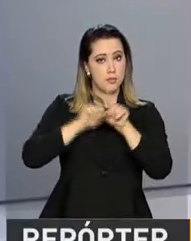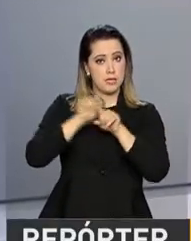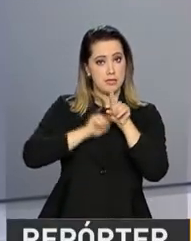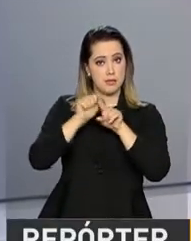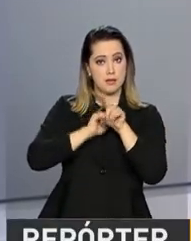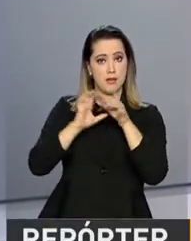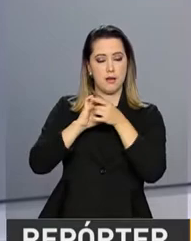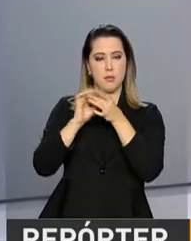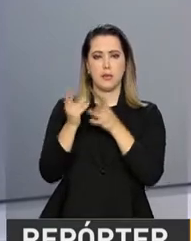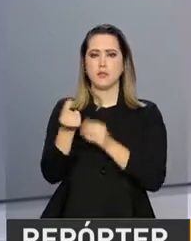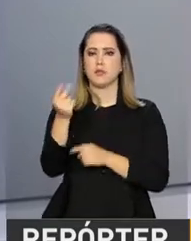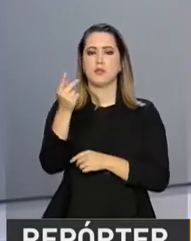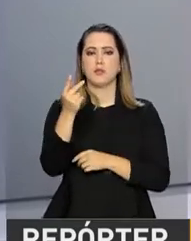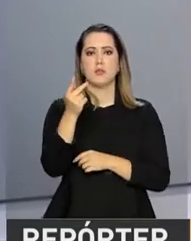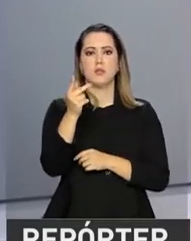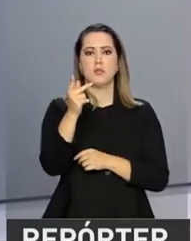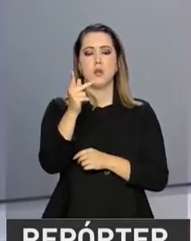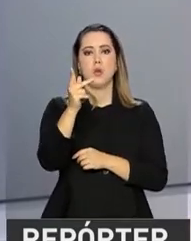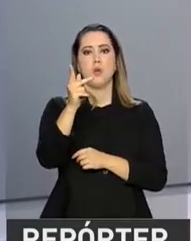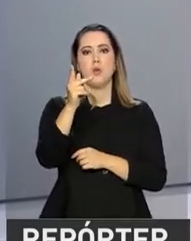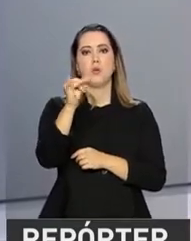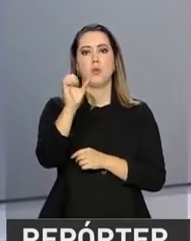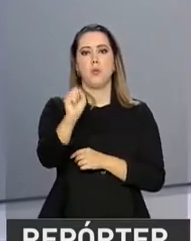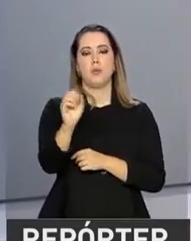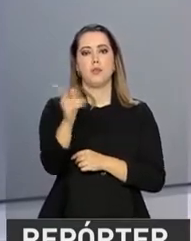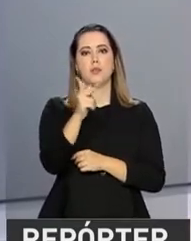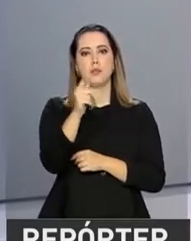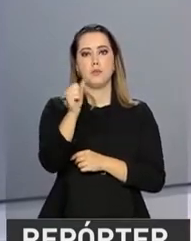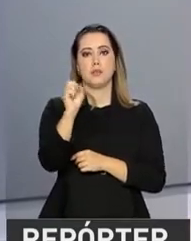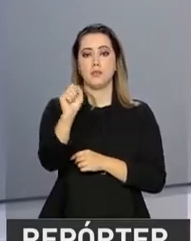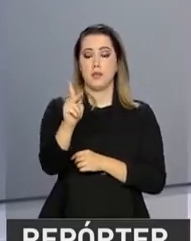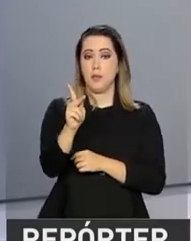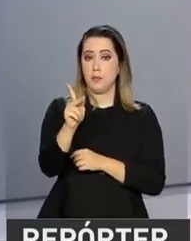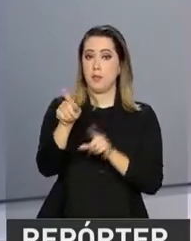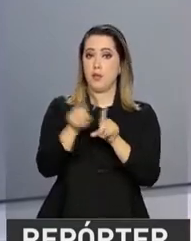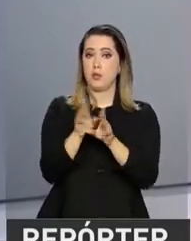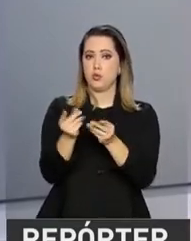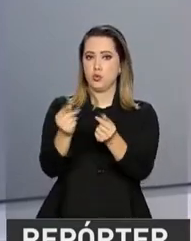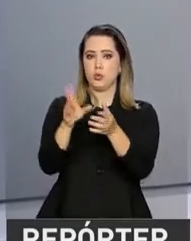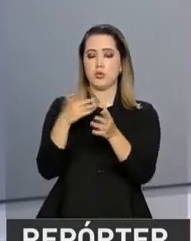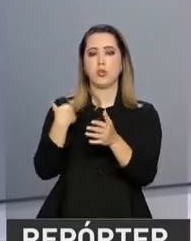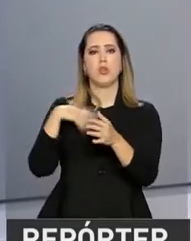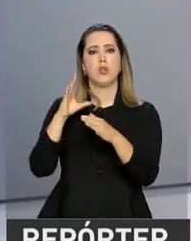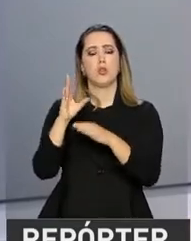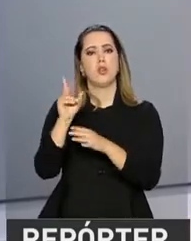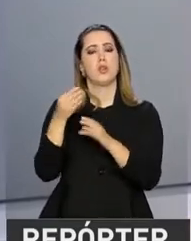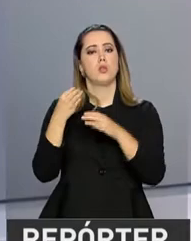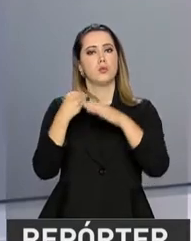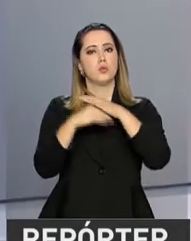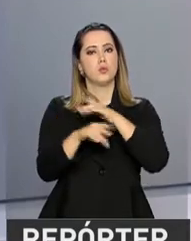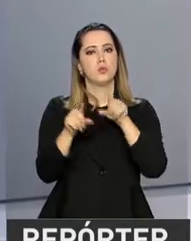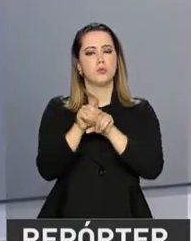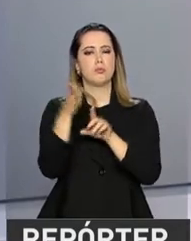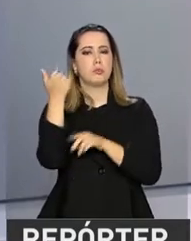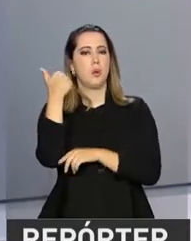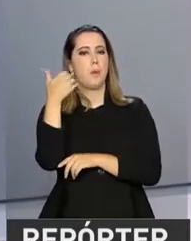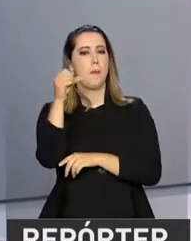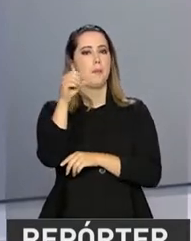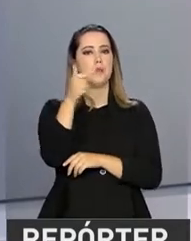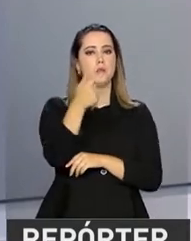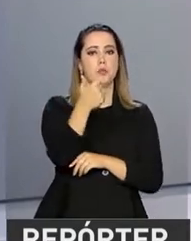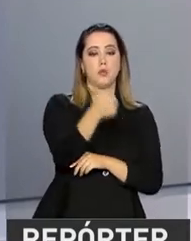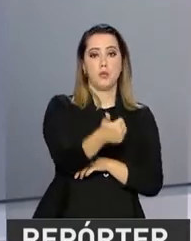liberação das contas das cotas do pis pasep créditos depositados pelo empregador no fundo pis pasep entre os anos de